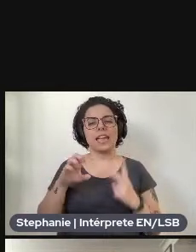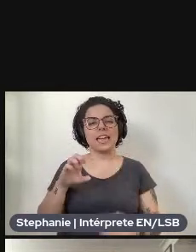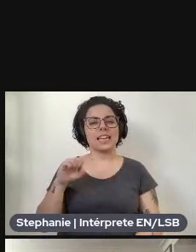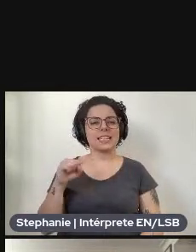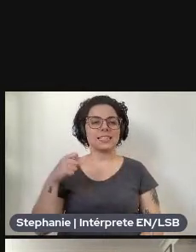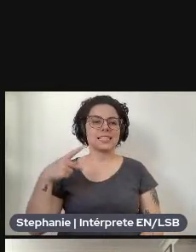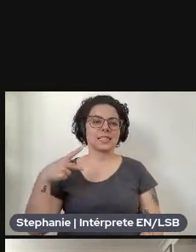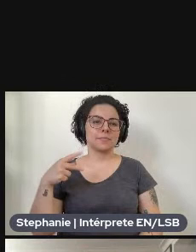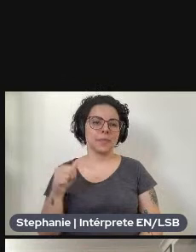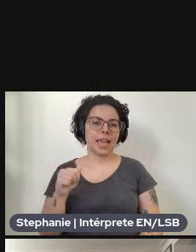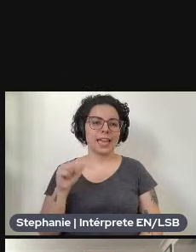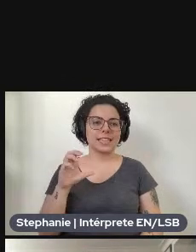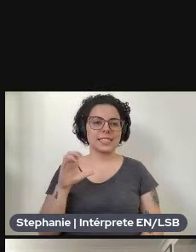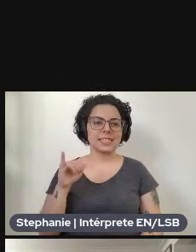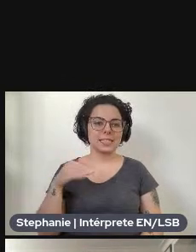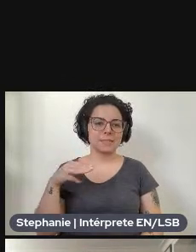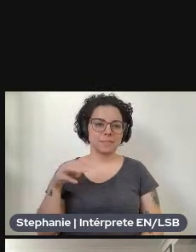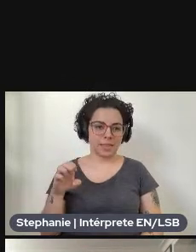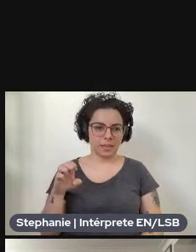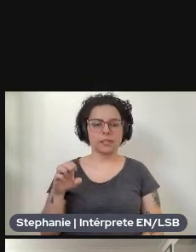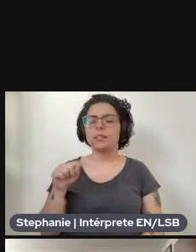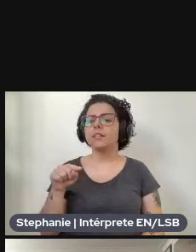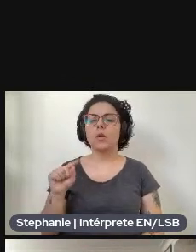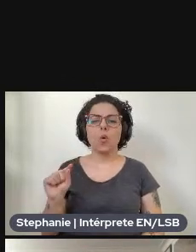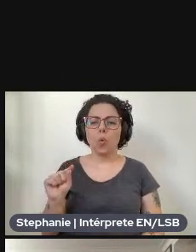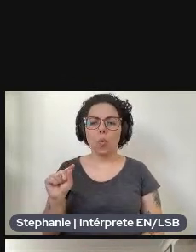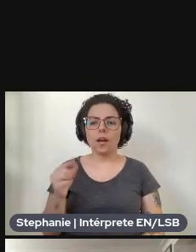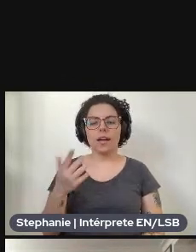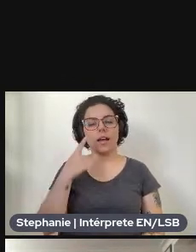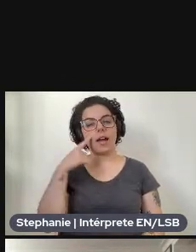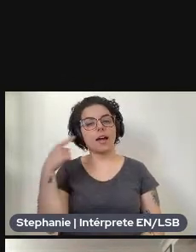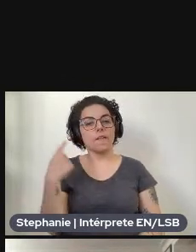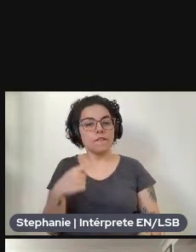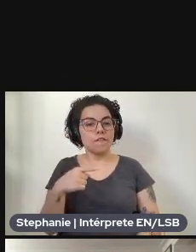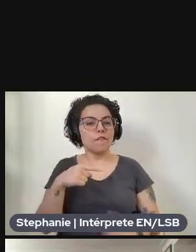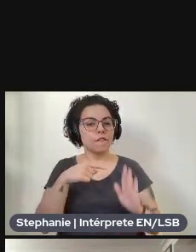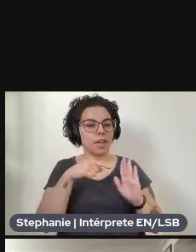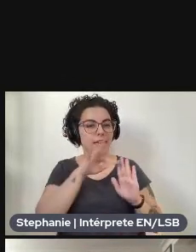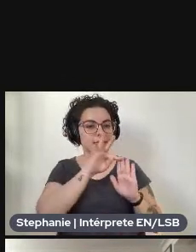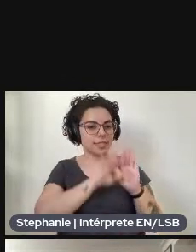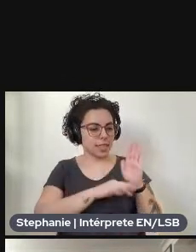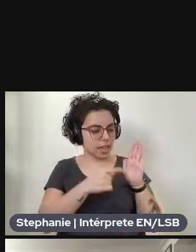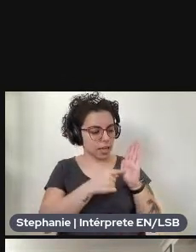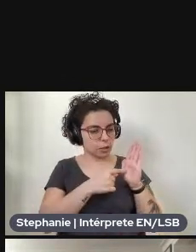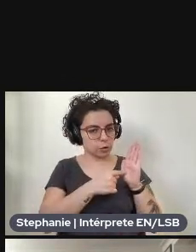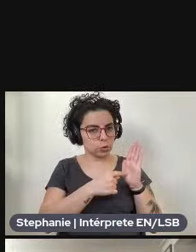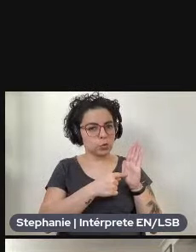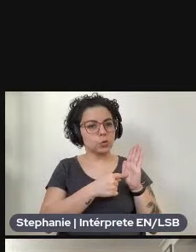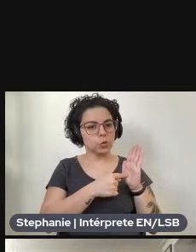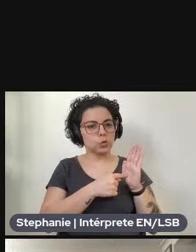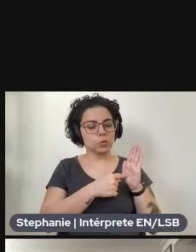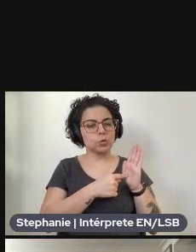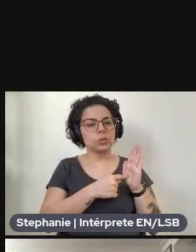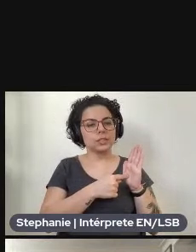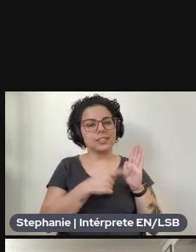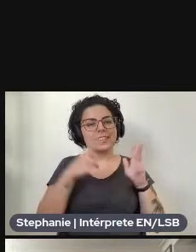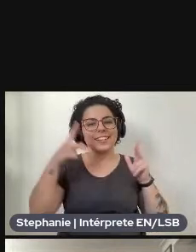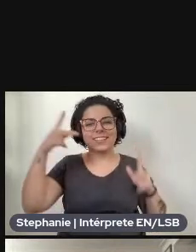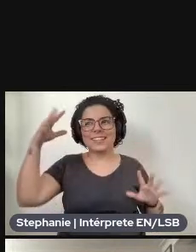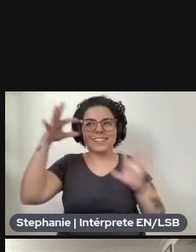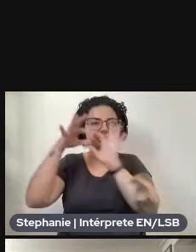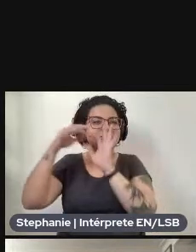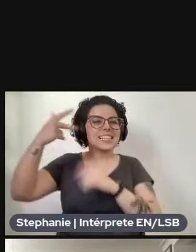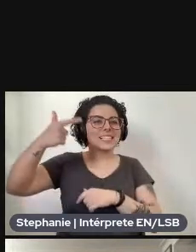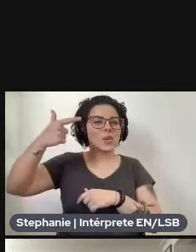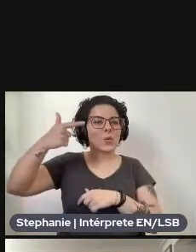ok? E olhar para os textos enquanto espécimes é o princípio 2 de há pouco, com que abrimos esta apresentação, que é